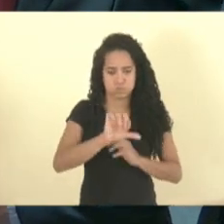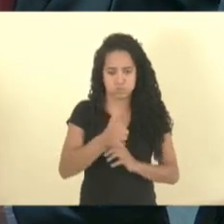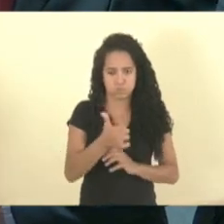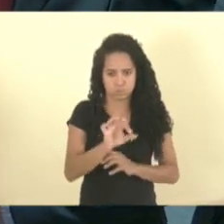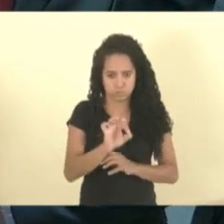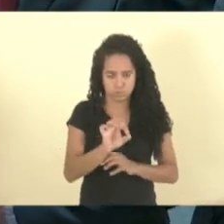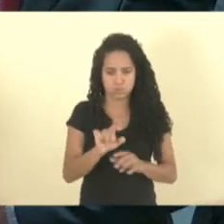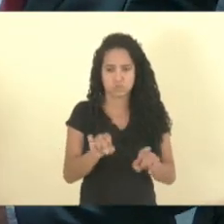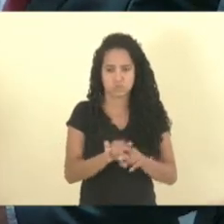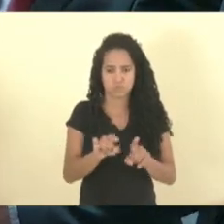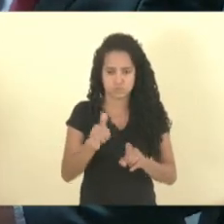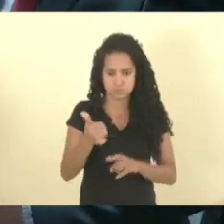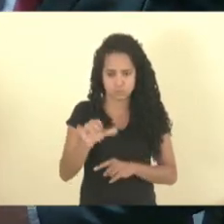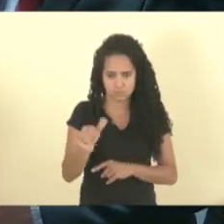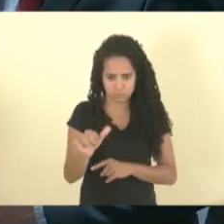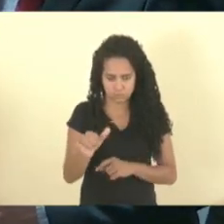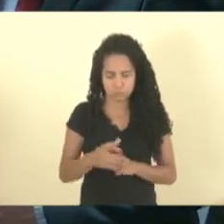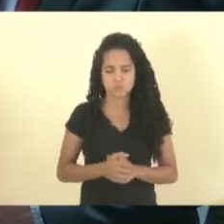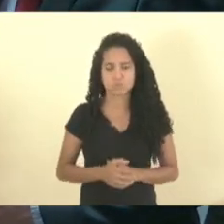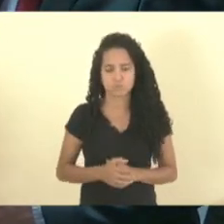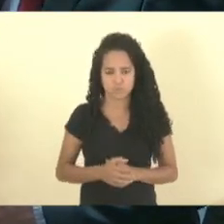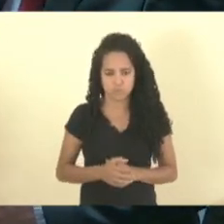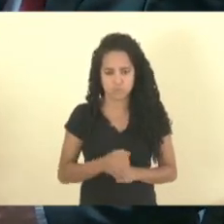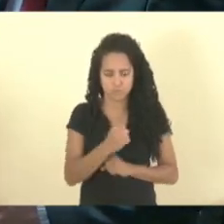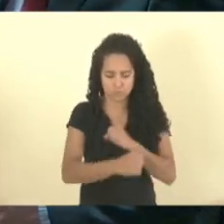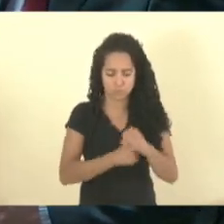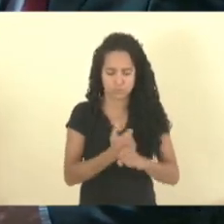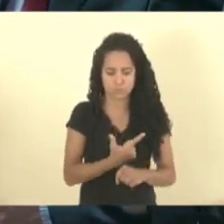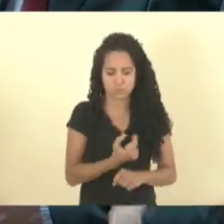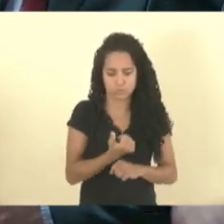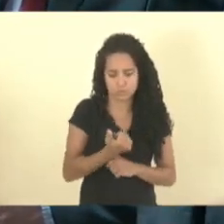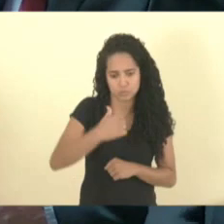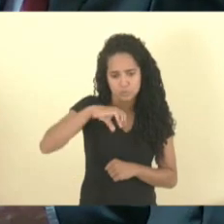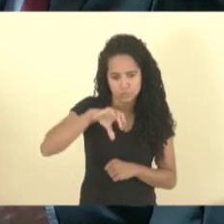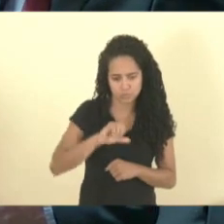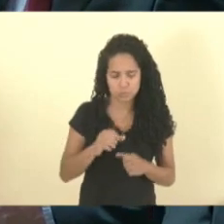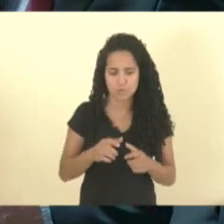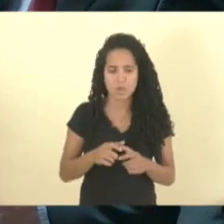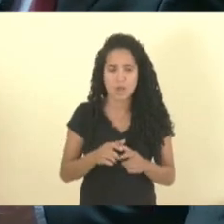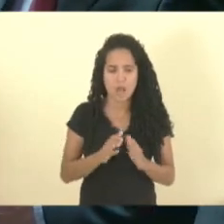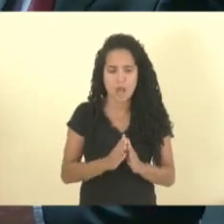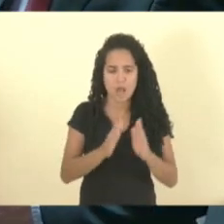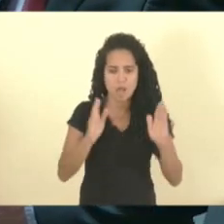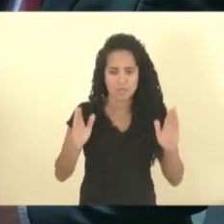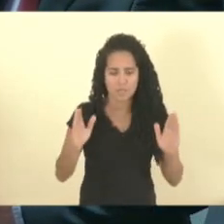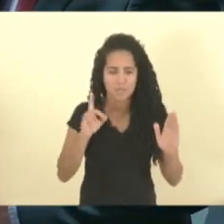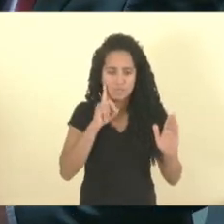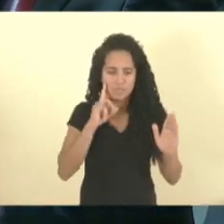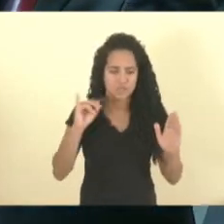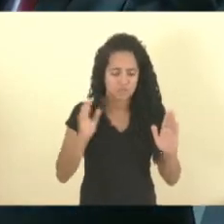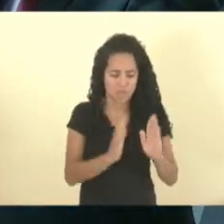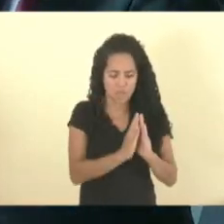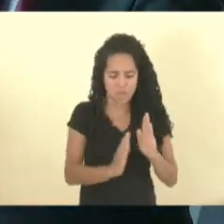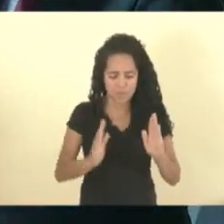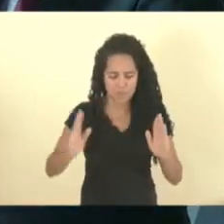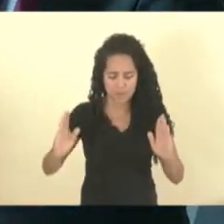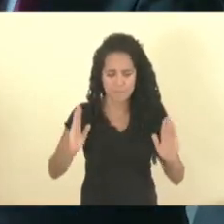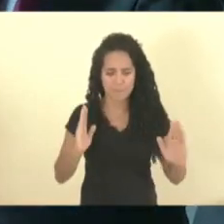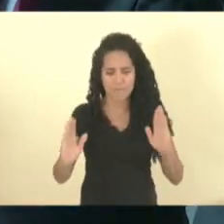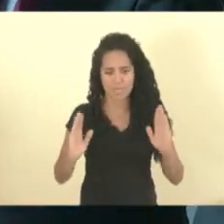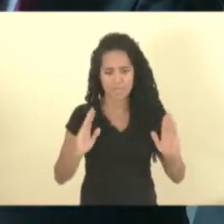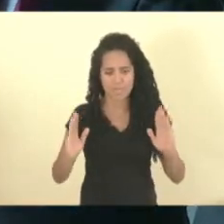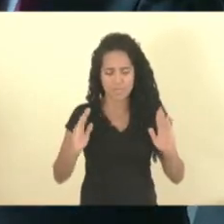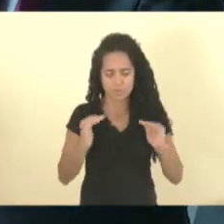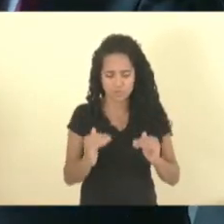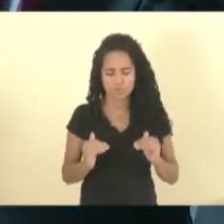910 e a lei complementar 911 de 2019, para ampliar as datas de promoção e o período de apuração